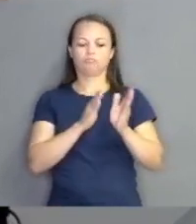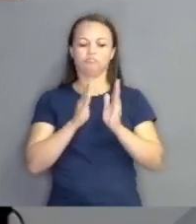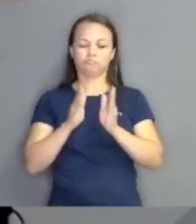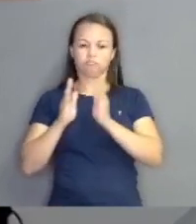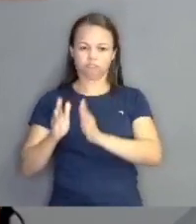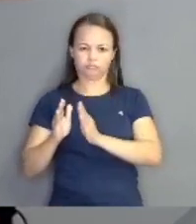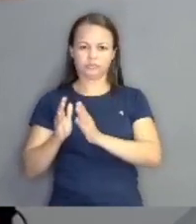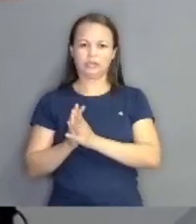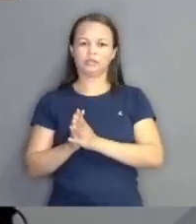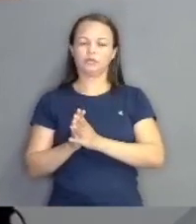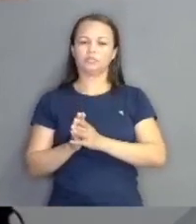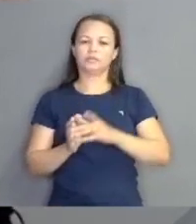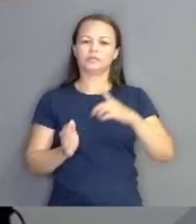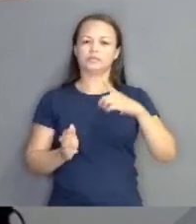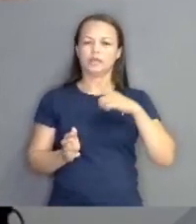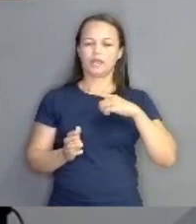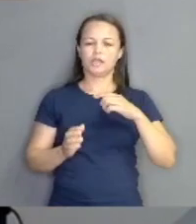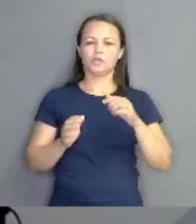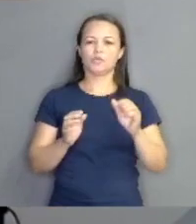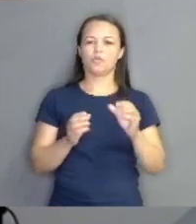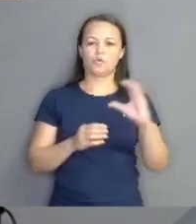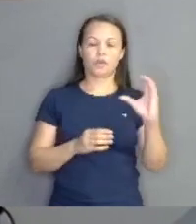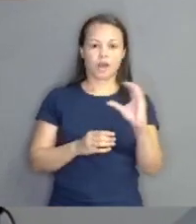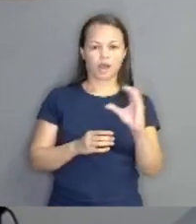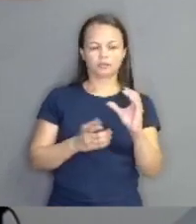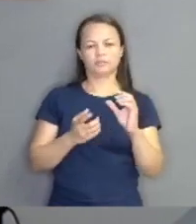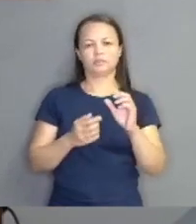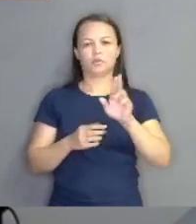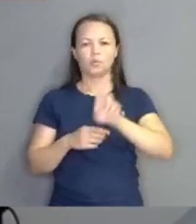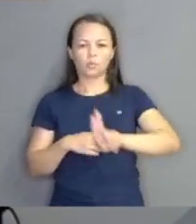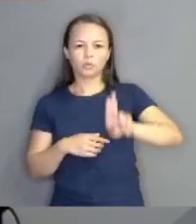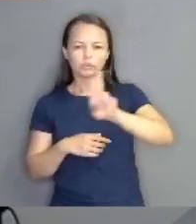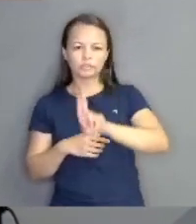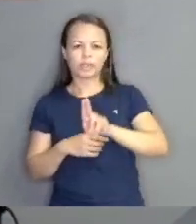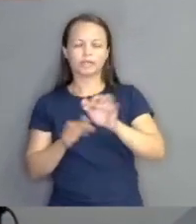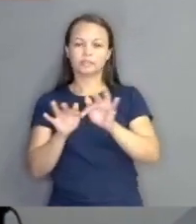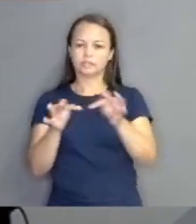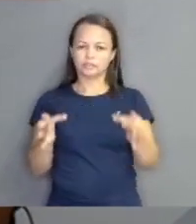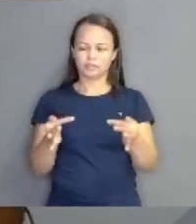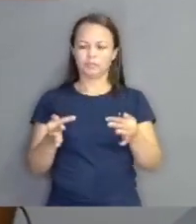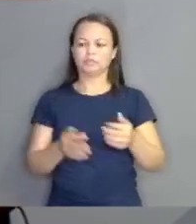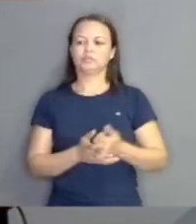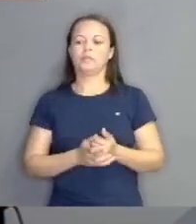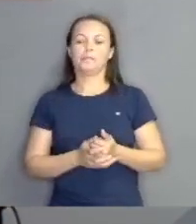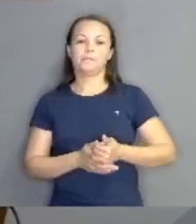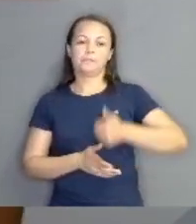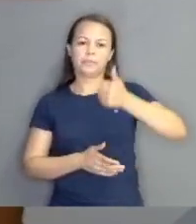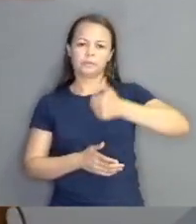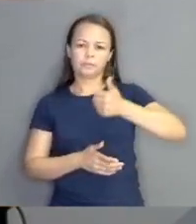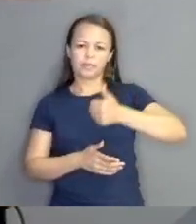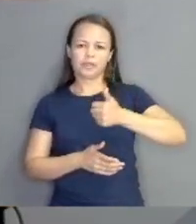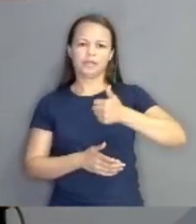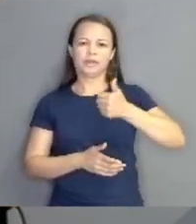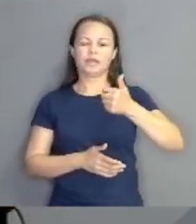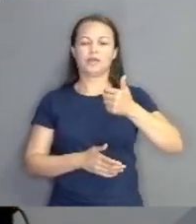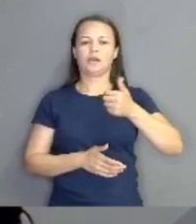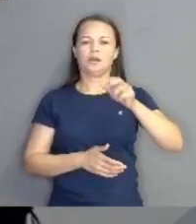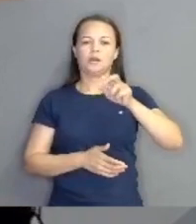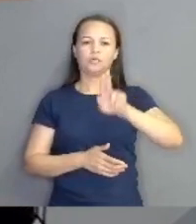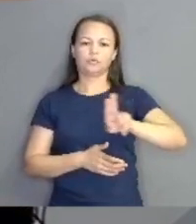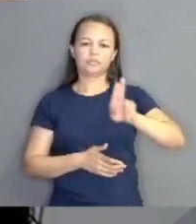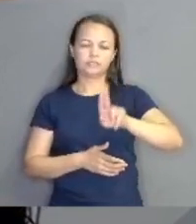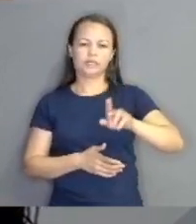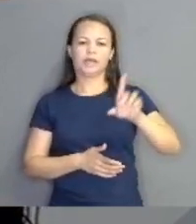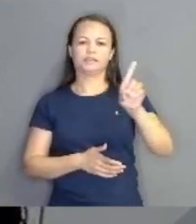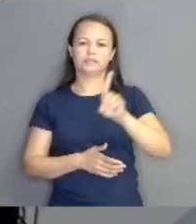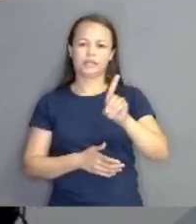unidade simples. Primeira ordem, unidade. Segunda ordem, dezena. Terceira ordem, centena.